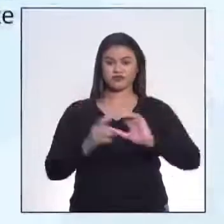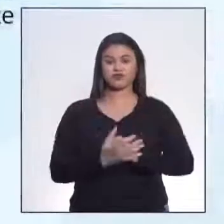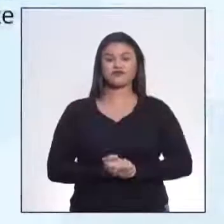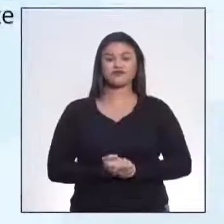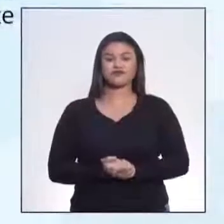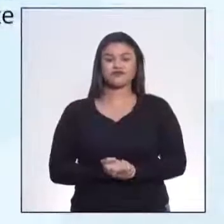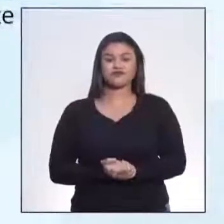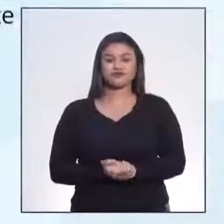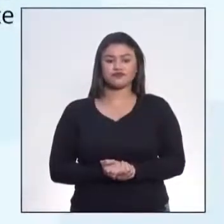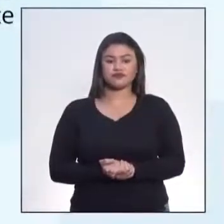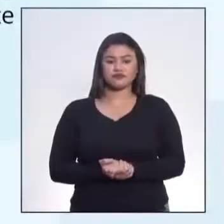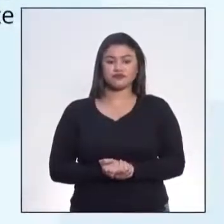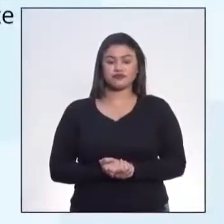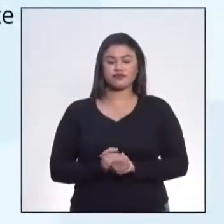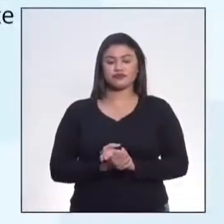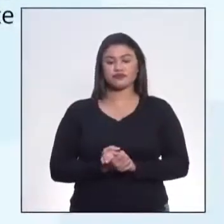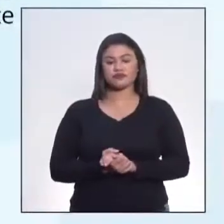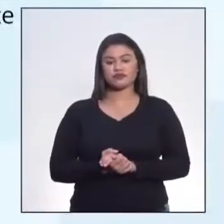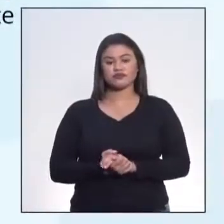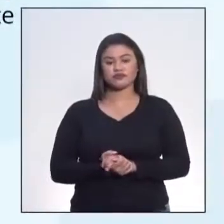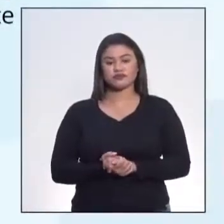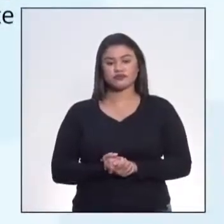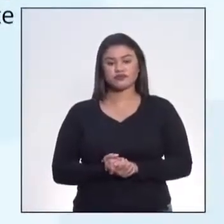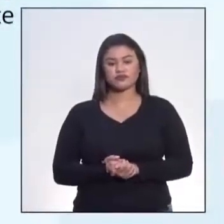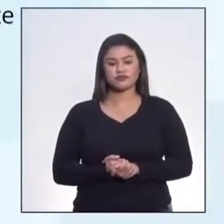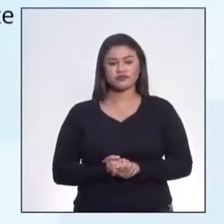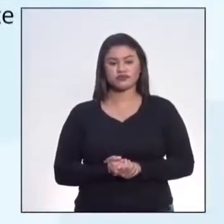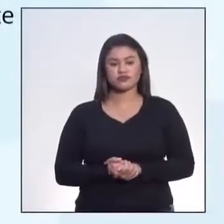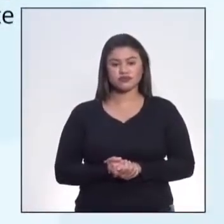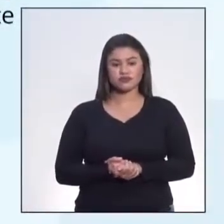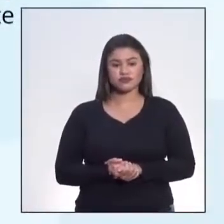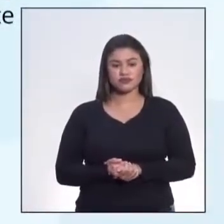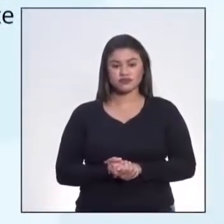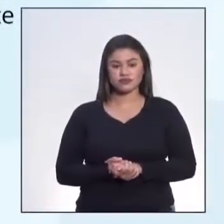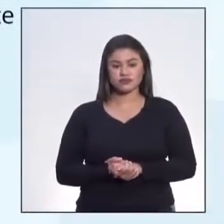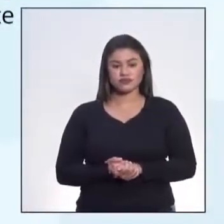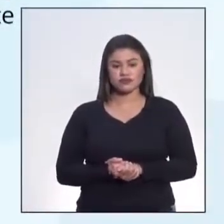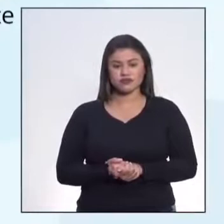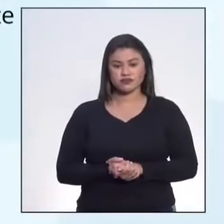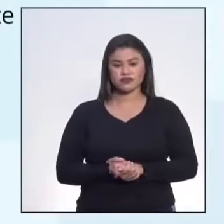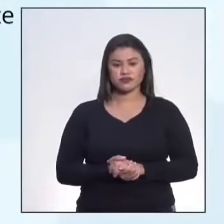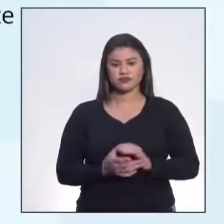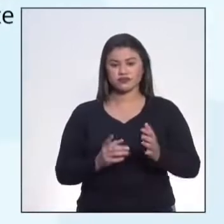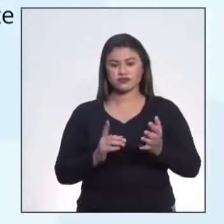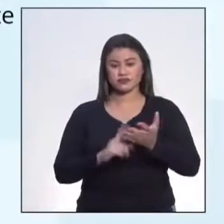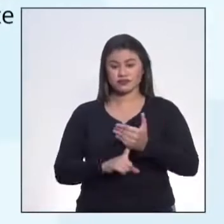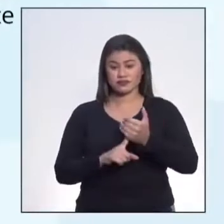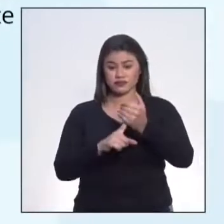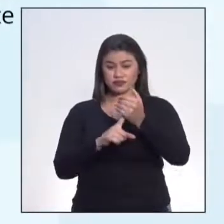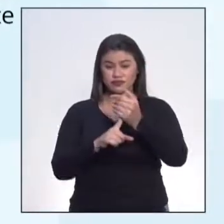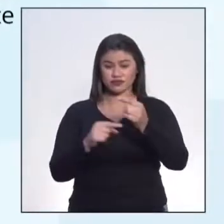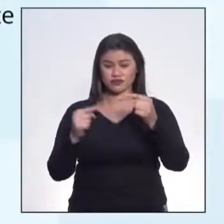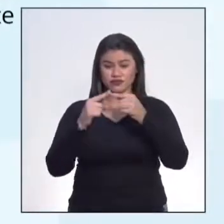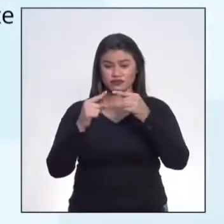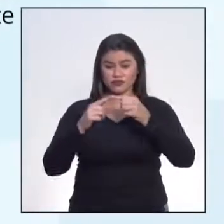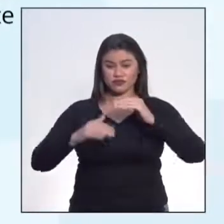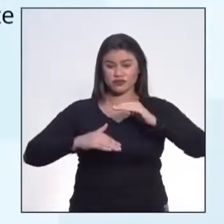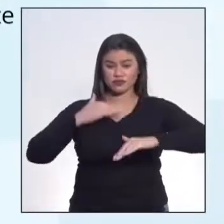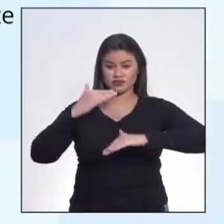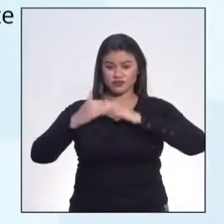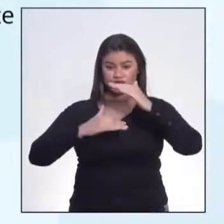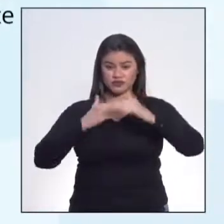ok? Acompanhe aí na tela. Né, leia a seguinte afirmação: a tecnologia está associada ao